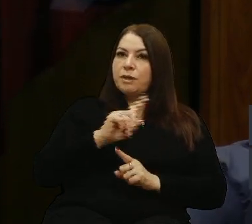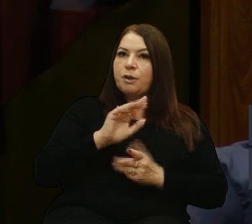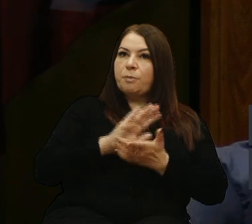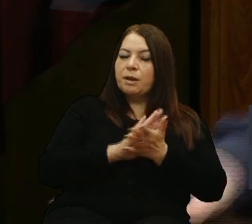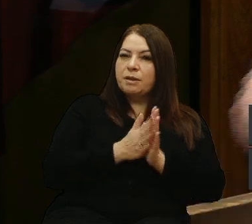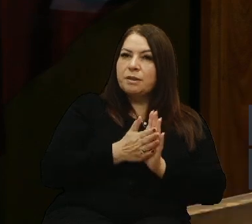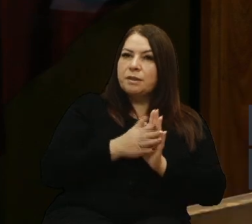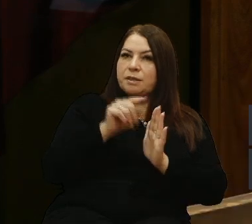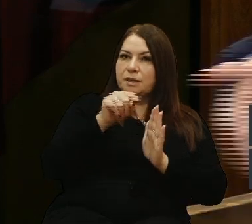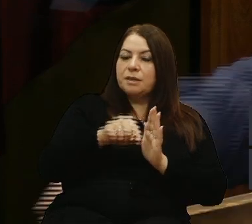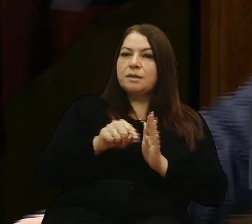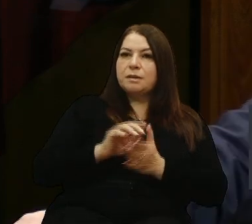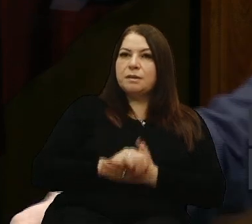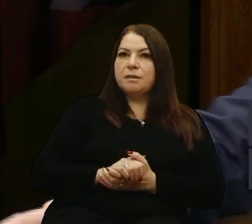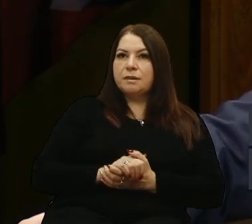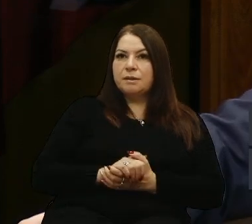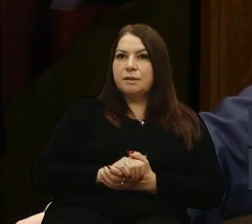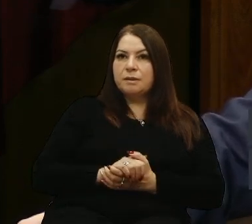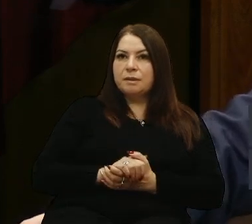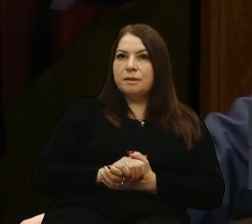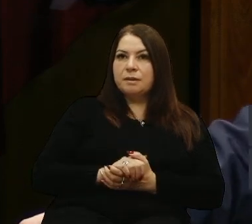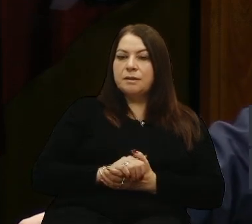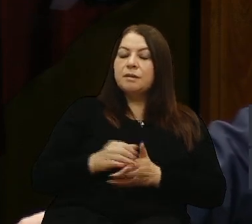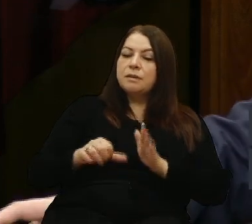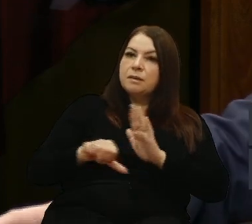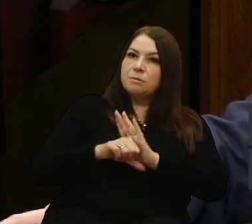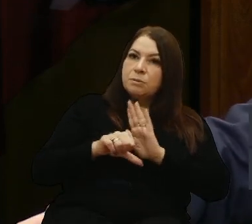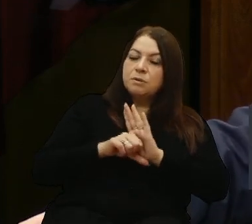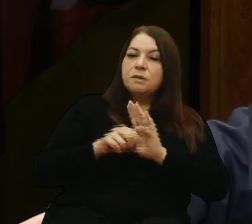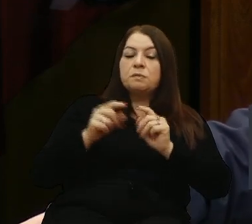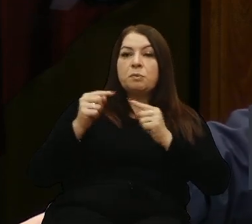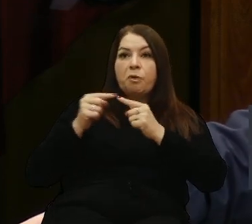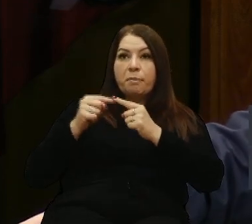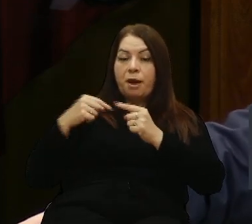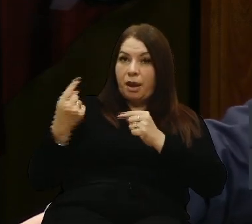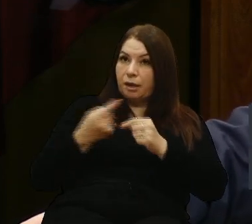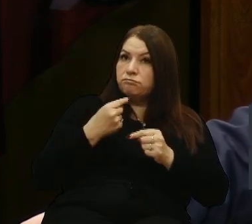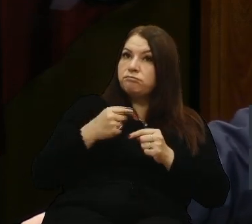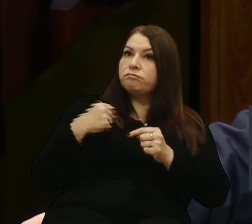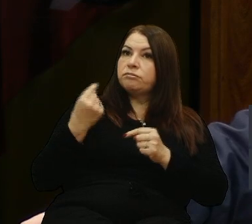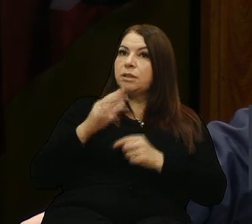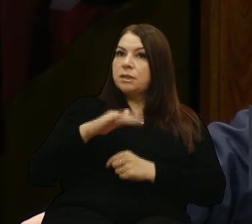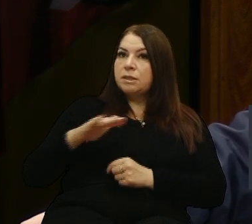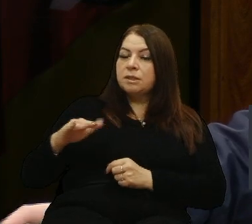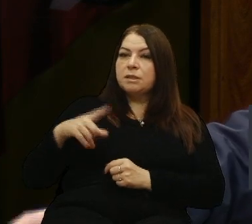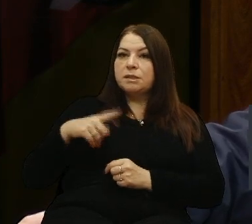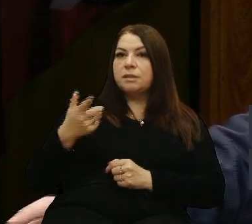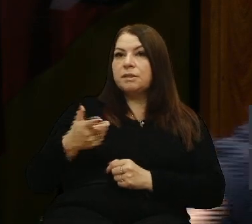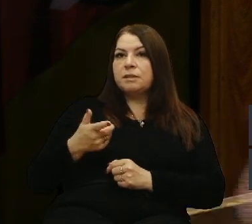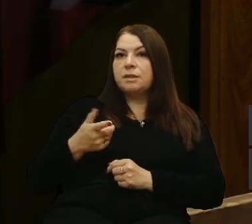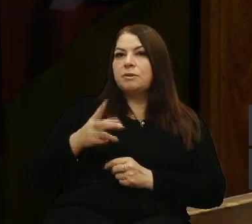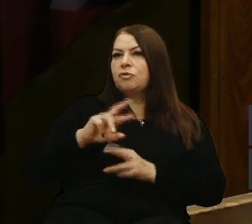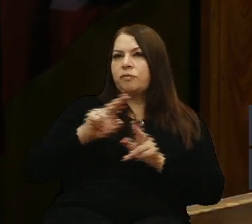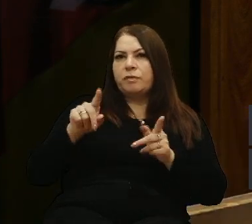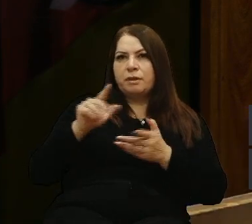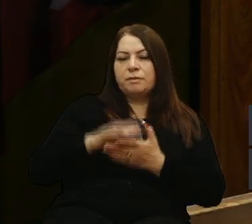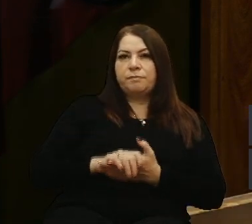deve ter previsão criminal, né? E vamos combinar que as nossas crianças estavam suscetíveis a